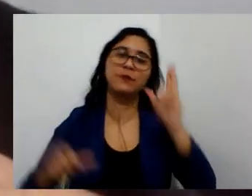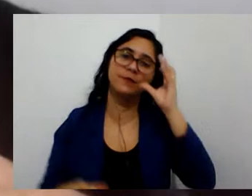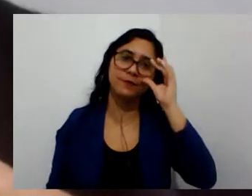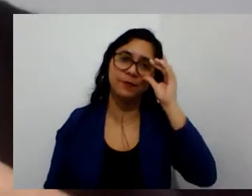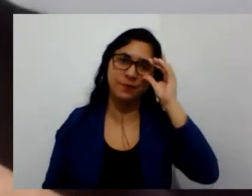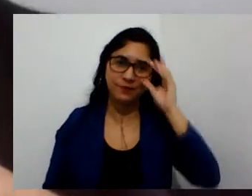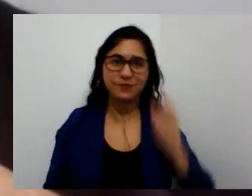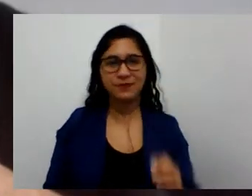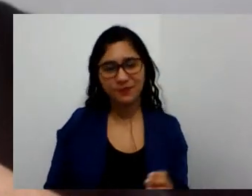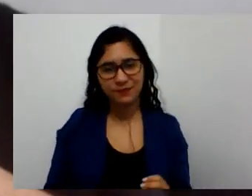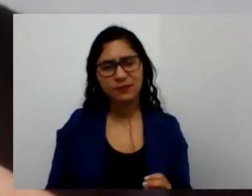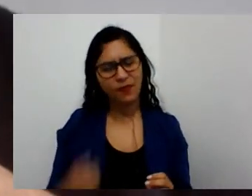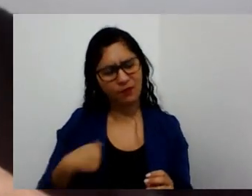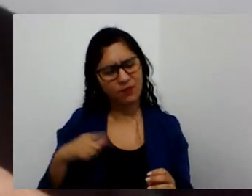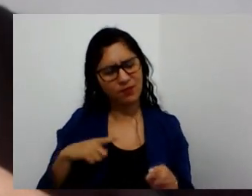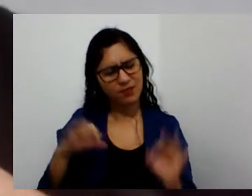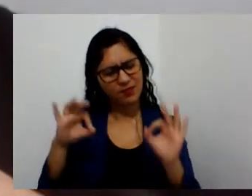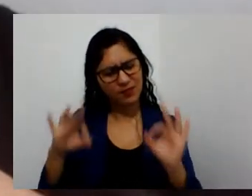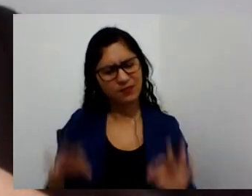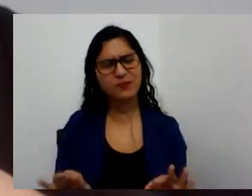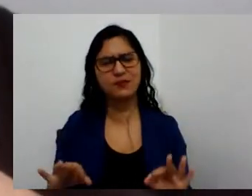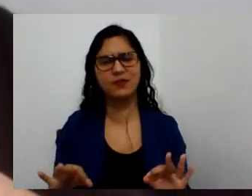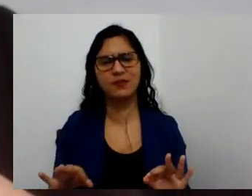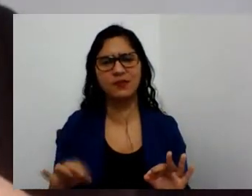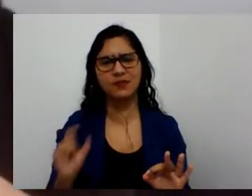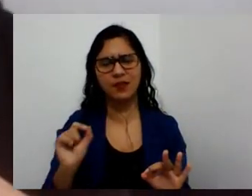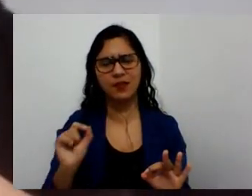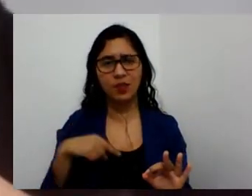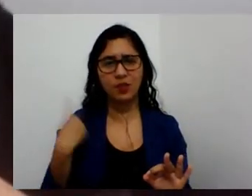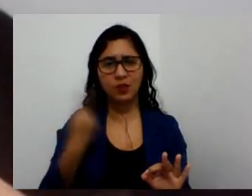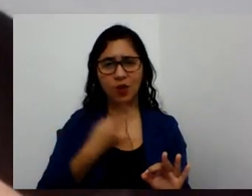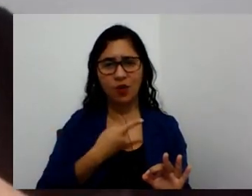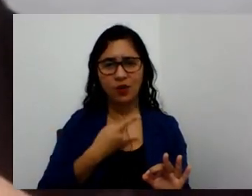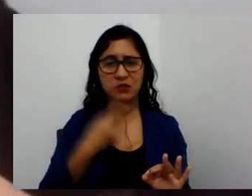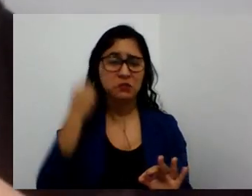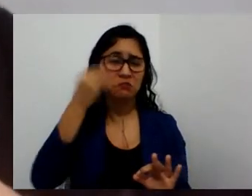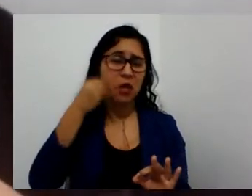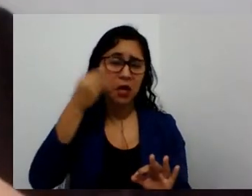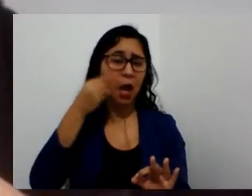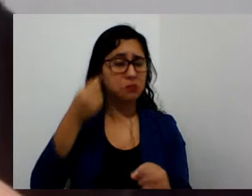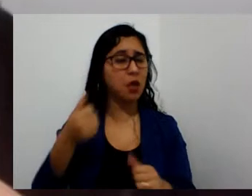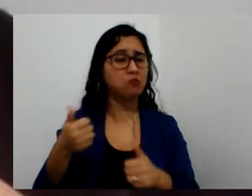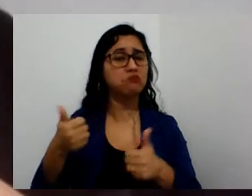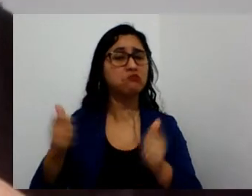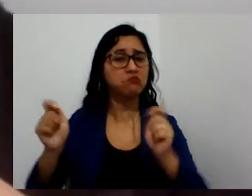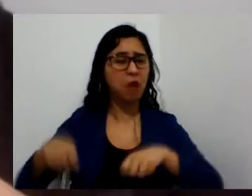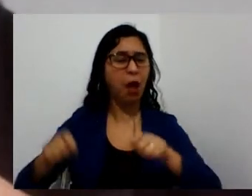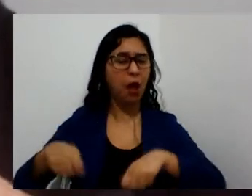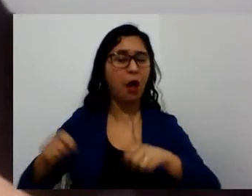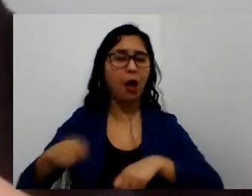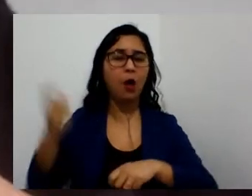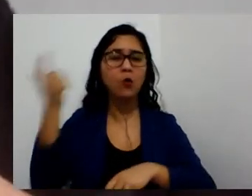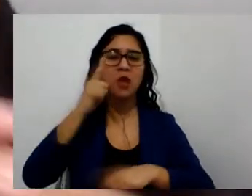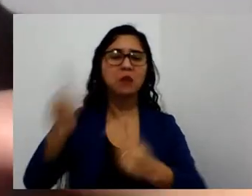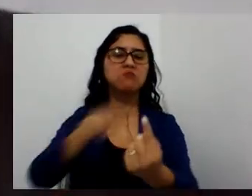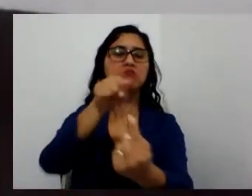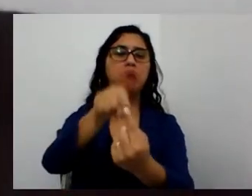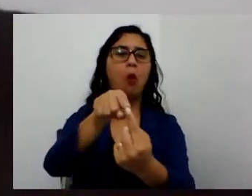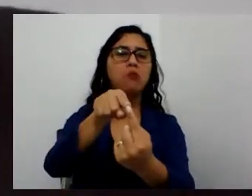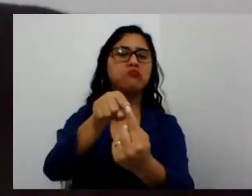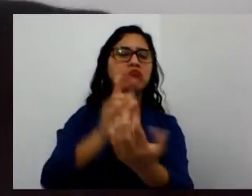Eu tenho certeza de que a nossa experiência é mais do que suficiente para conseguirmos atingir esse objetivo em